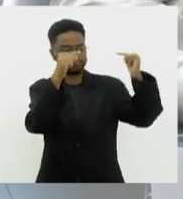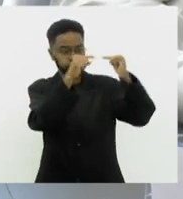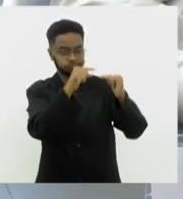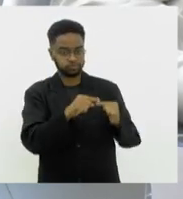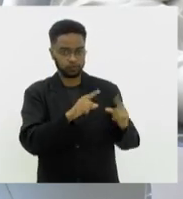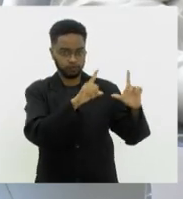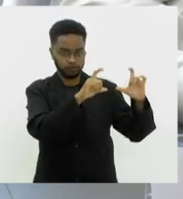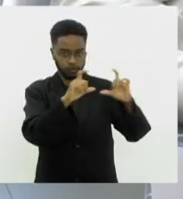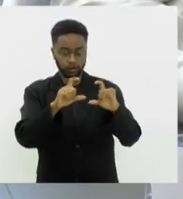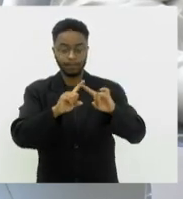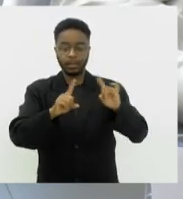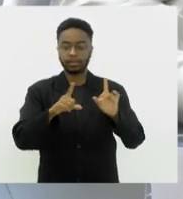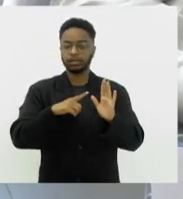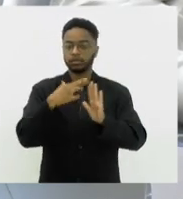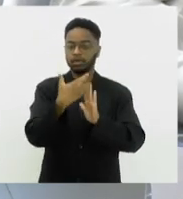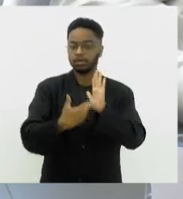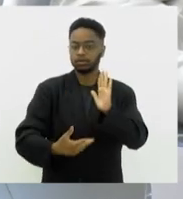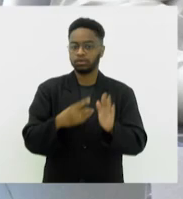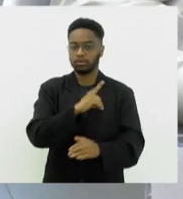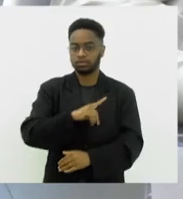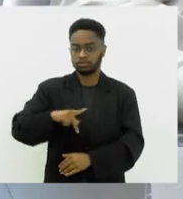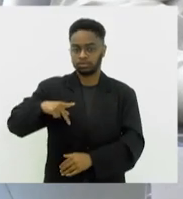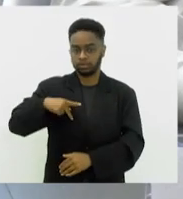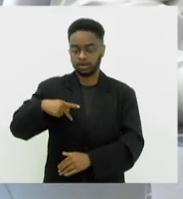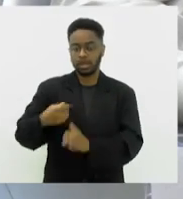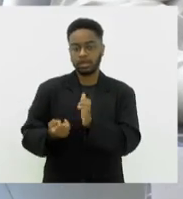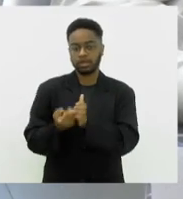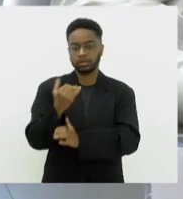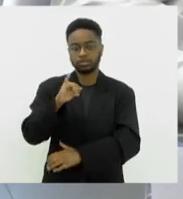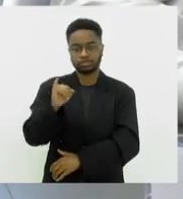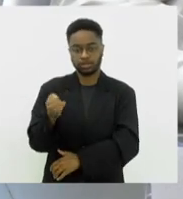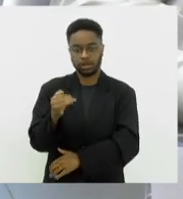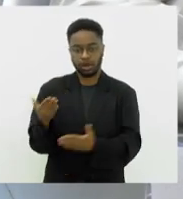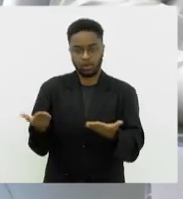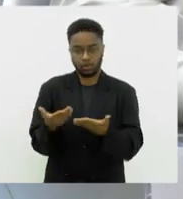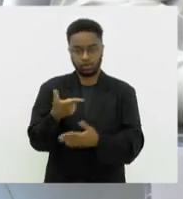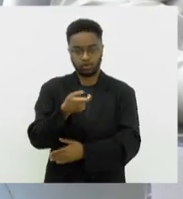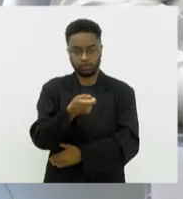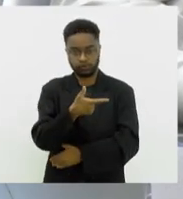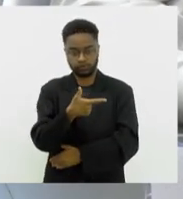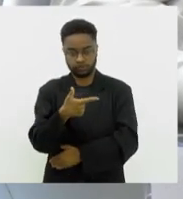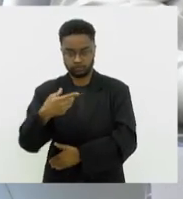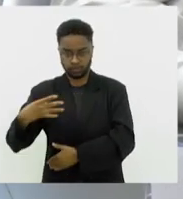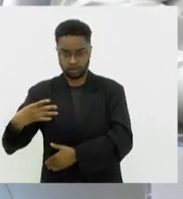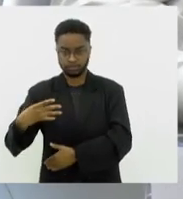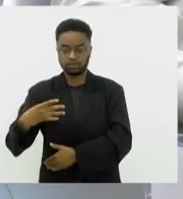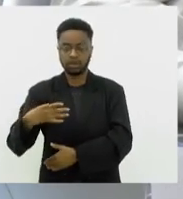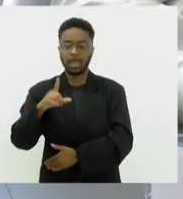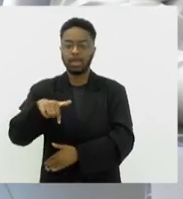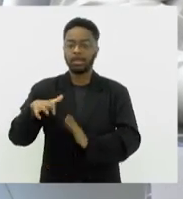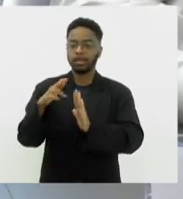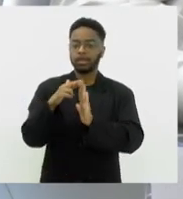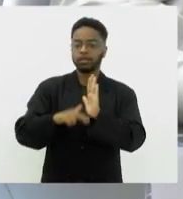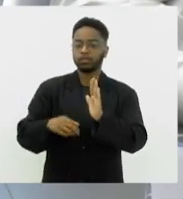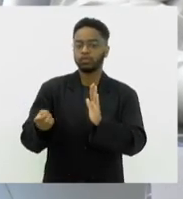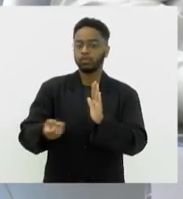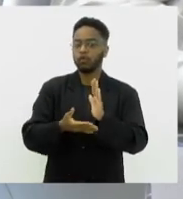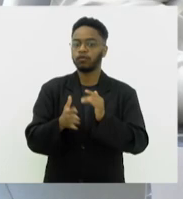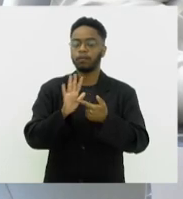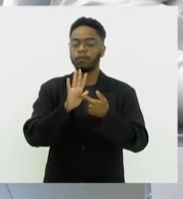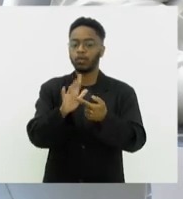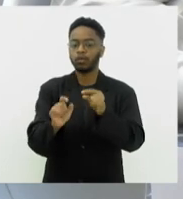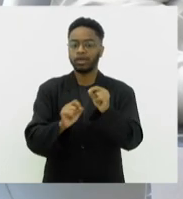pela própria defensoria e Em janeiro deste ano ou seja um relatório atualizado demonstrou que os